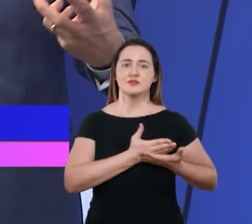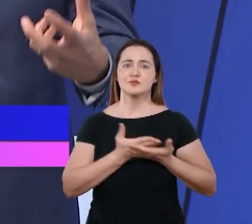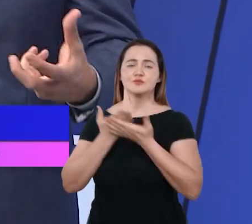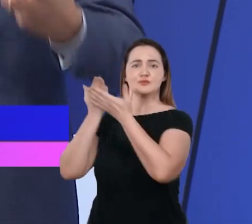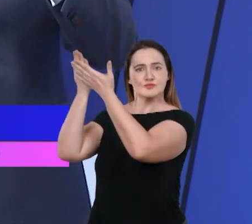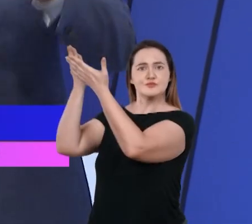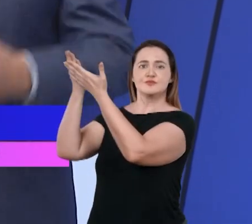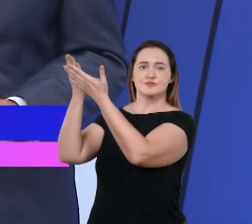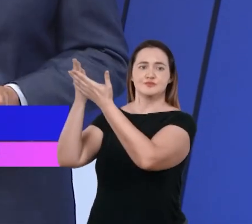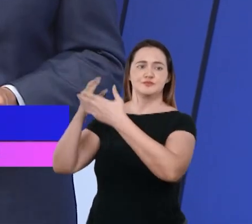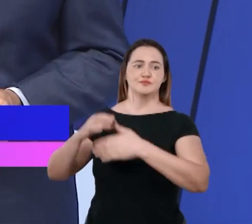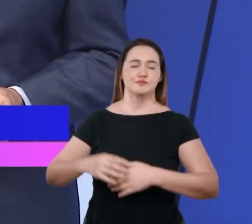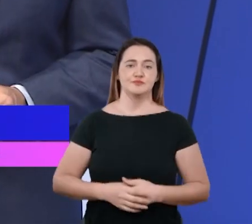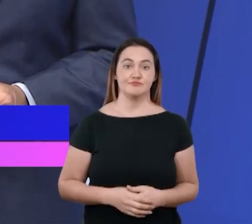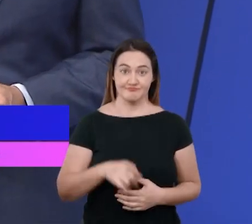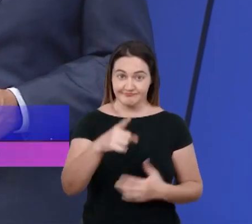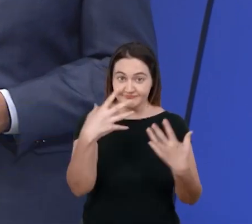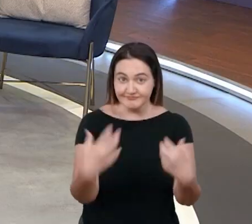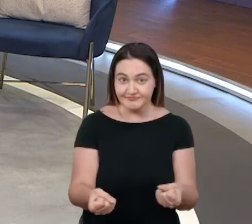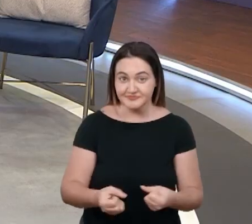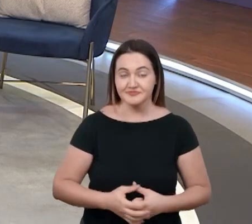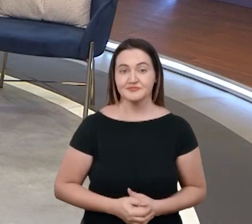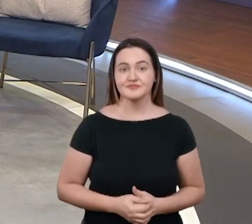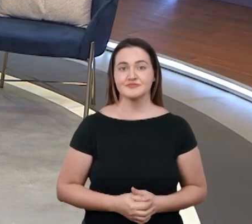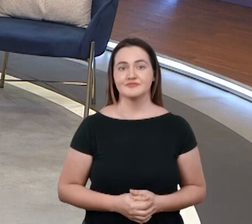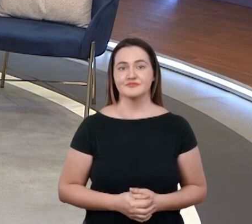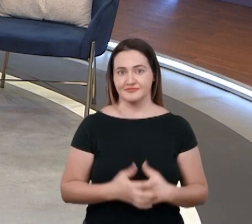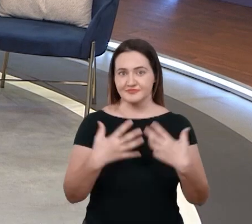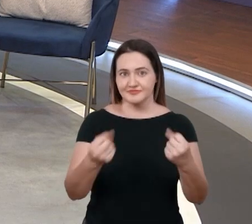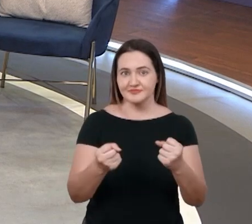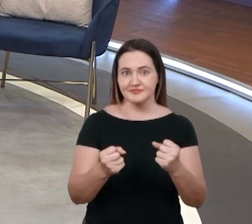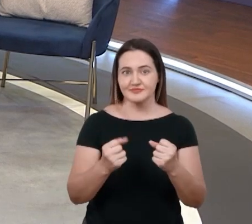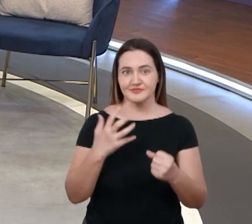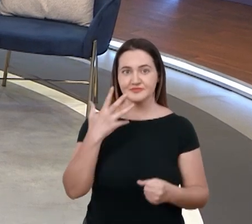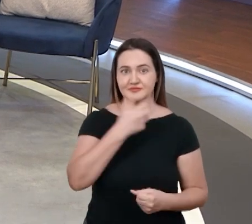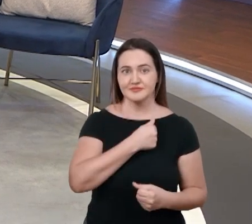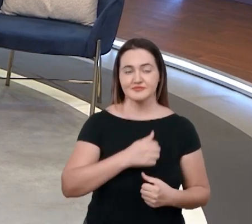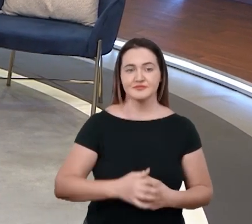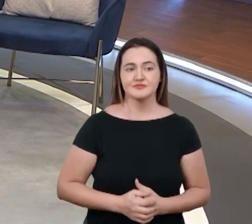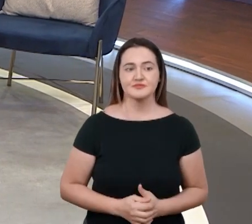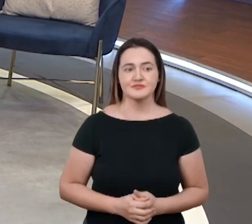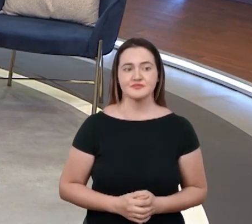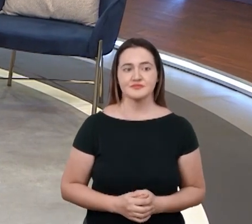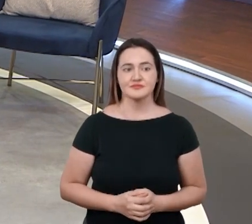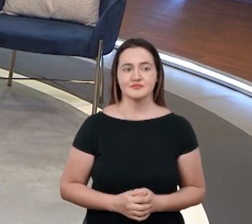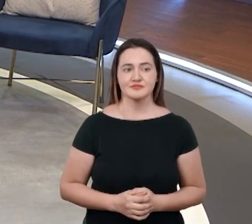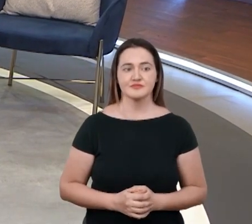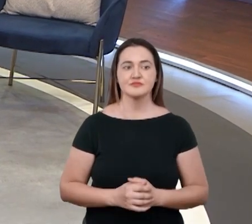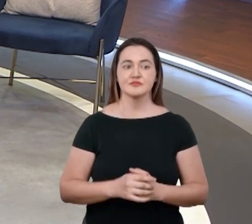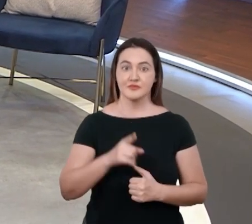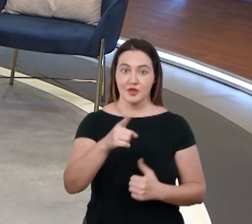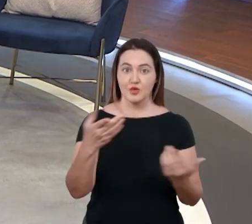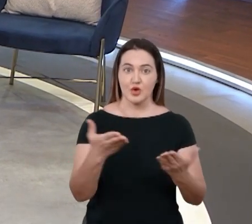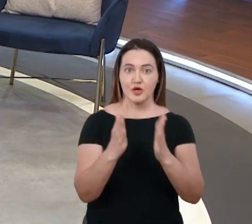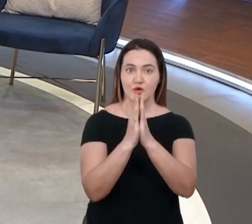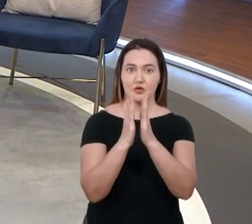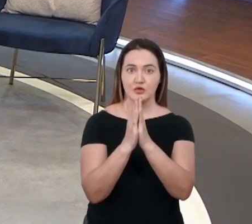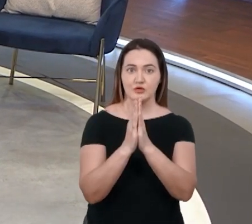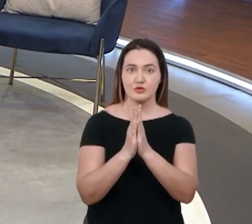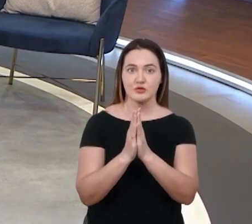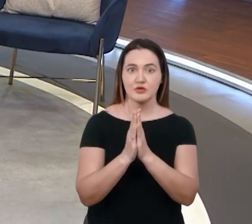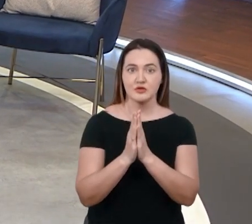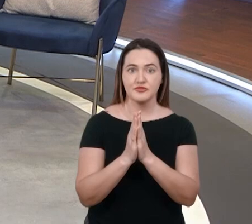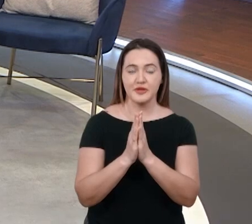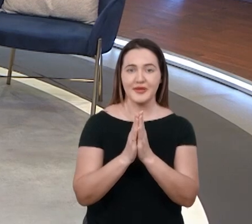coração aberto e quer te dar a vida eterna. Se você aceita essa salvação e a eternidade em Cristo Jesus, eu quero te